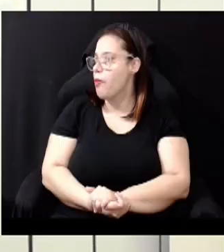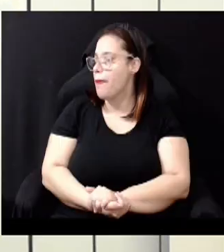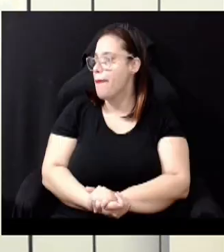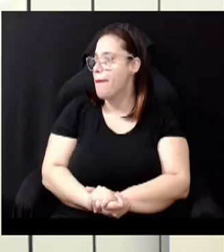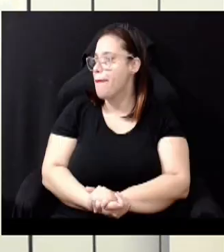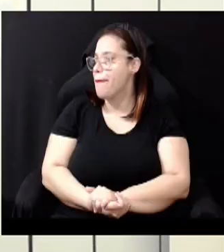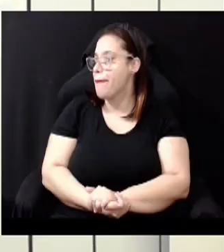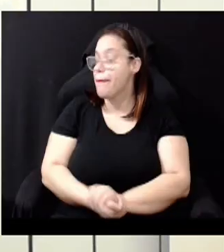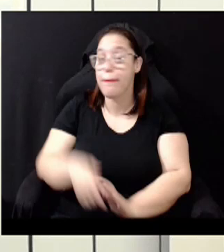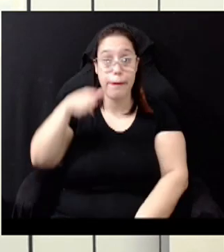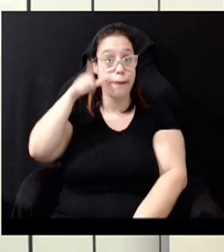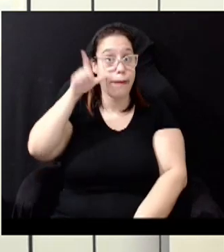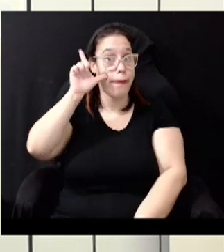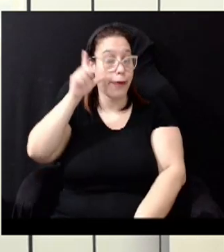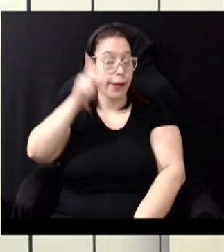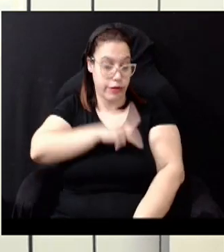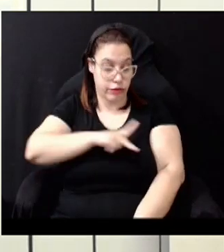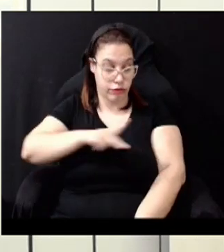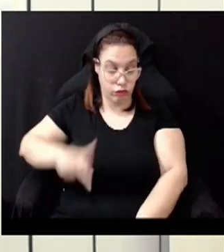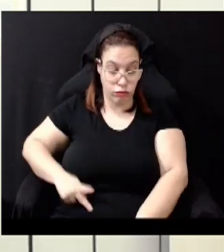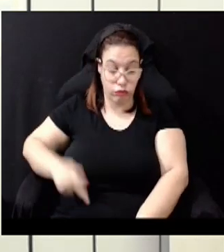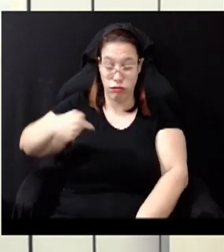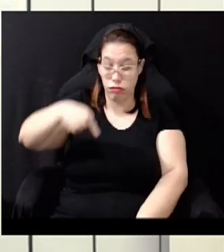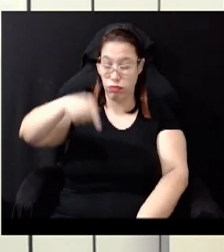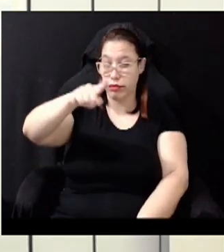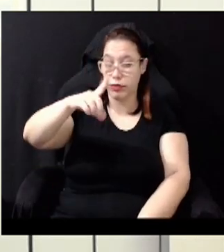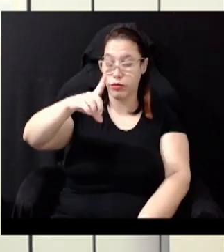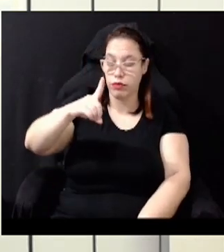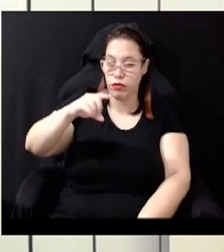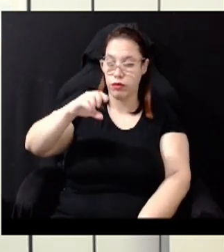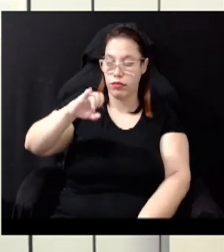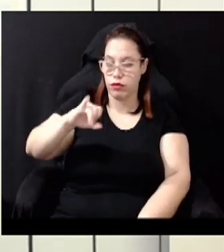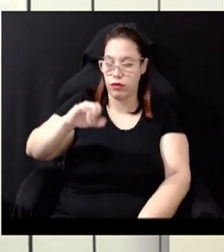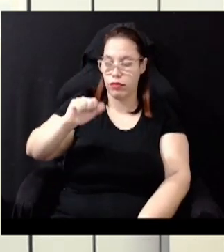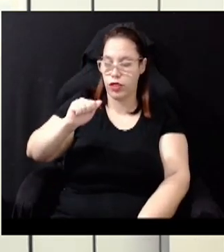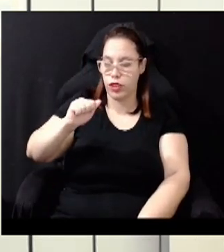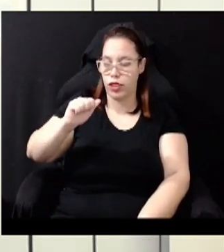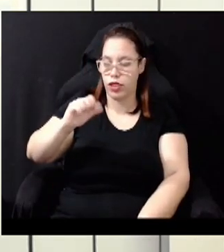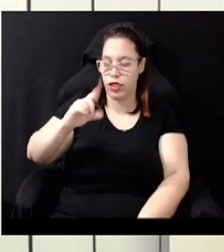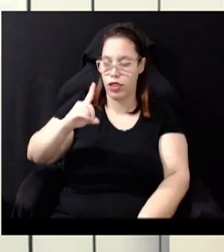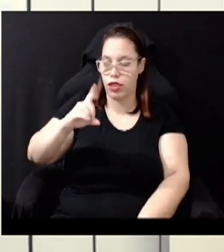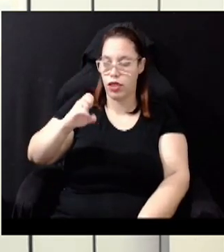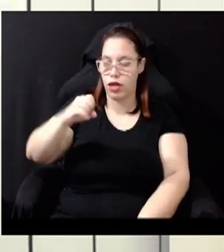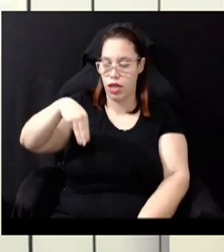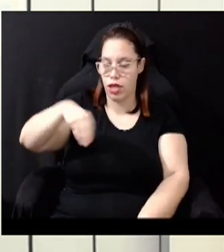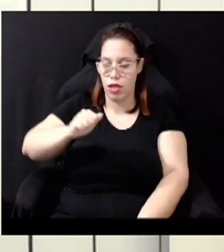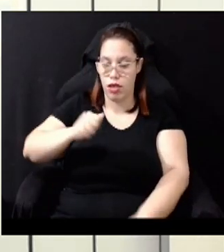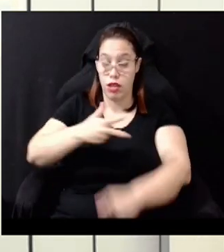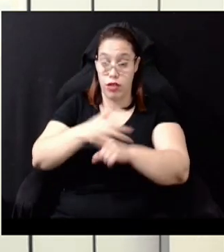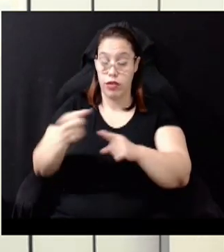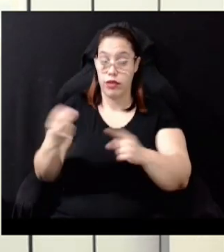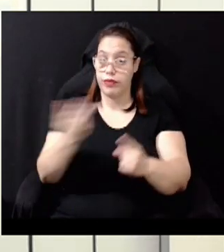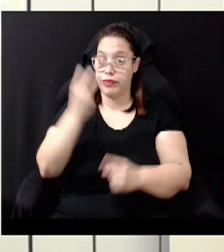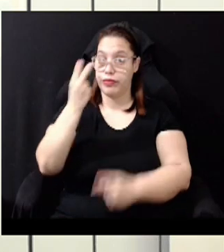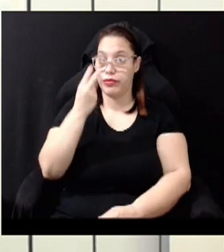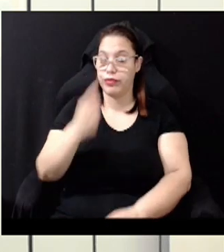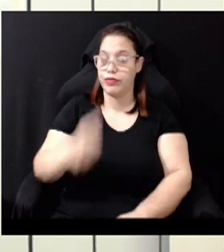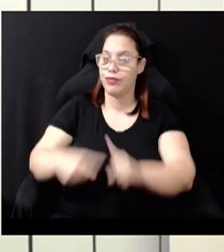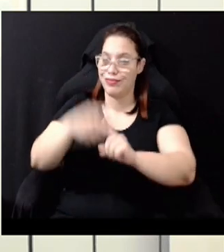Ontem a Ponte Preta foi a Diadema e conseguiu a segunda vitória no Campeonato Paulista.